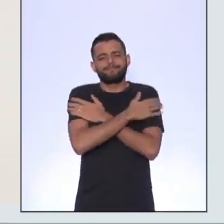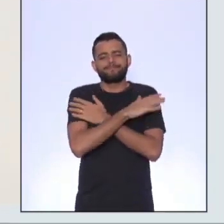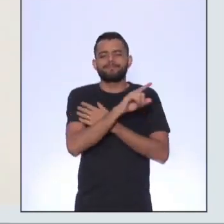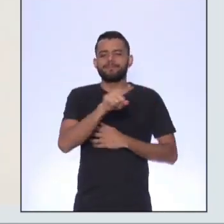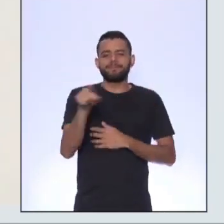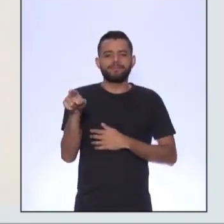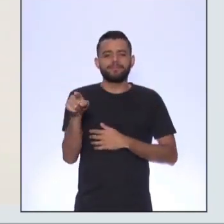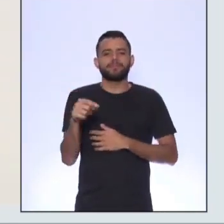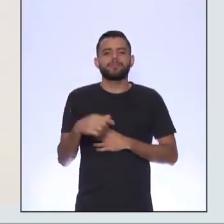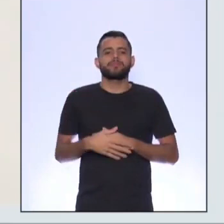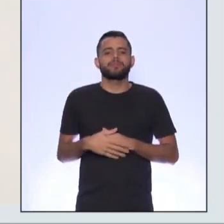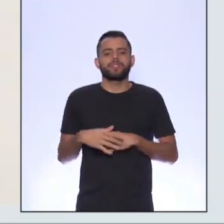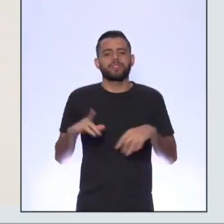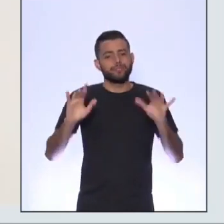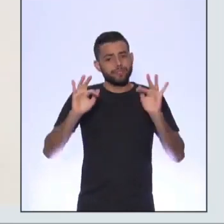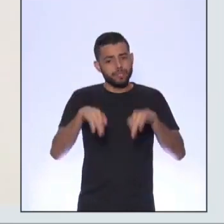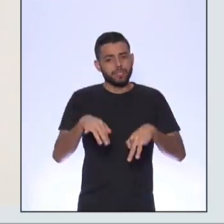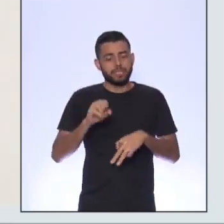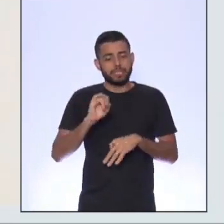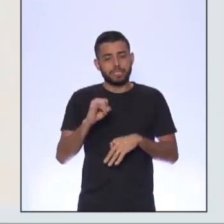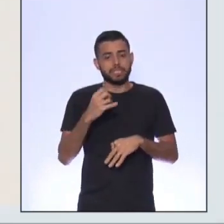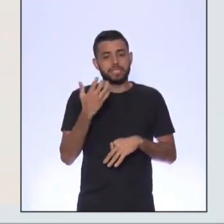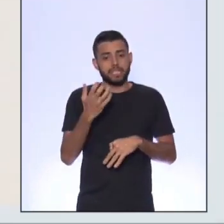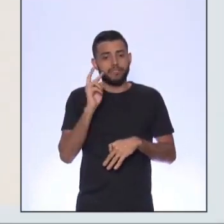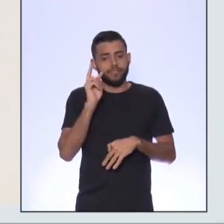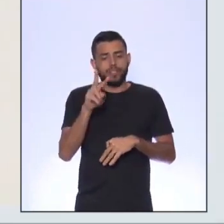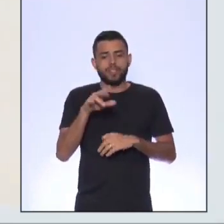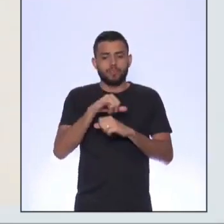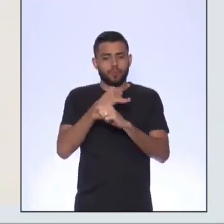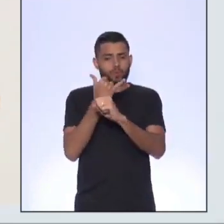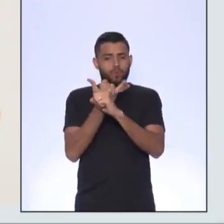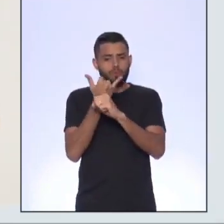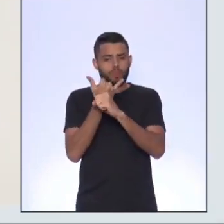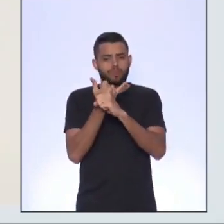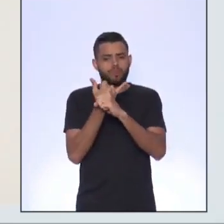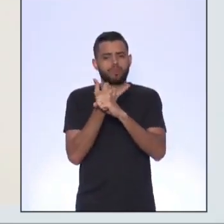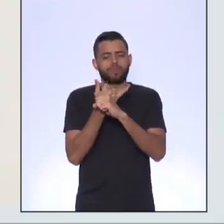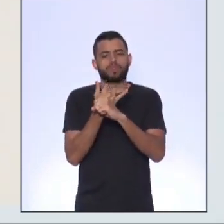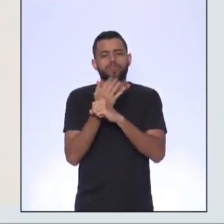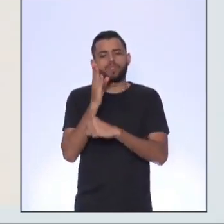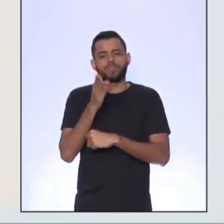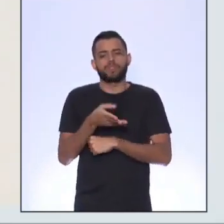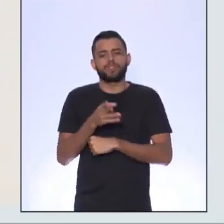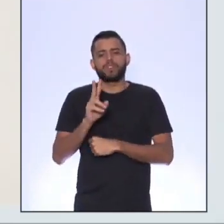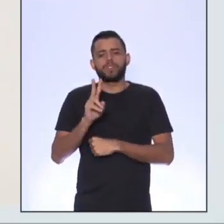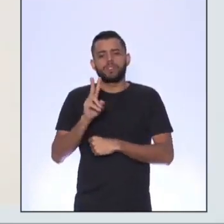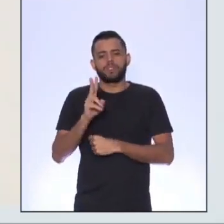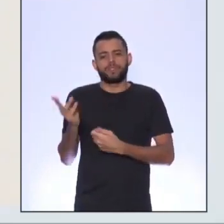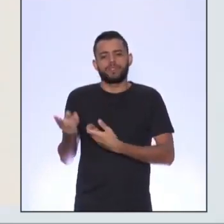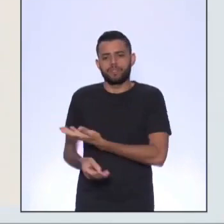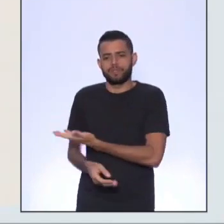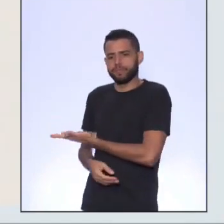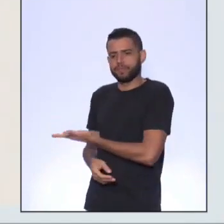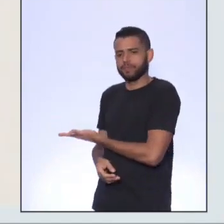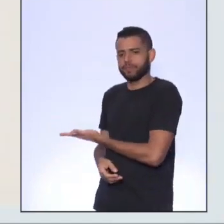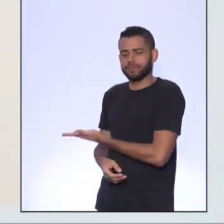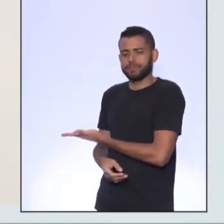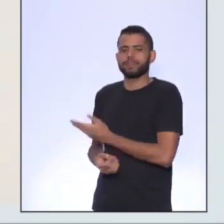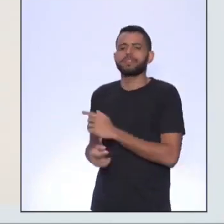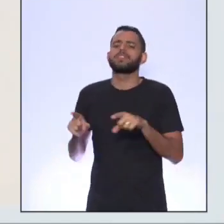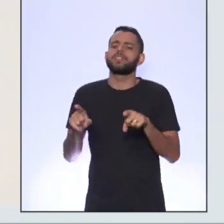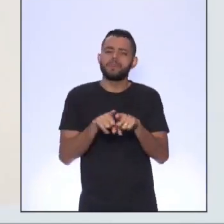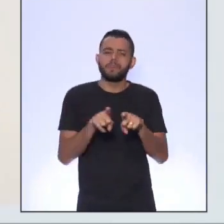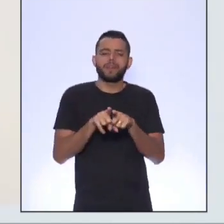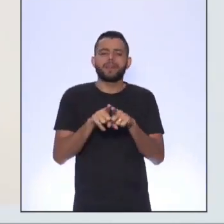Lembrando novamente, quem quiser dar uma olhada lá no meu canal, né? youtube.com/vestibular e também na minha